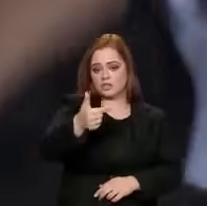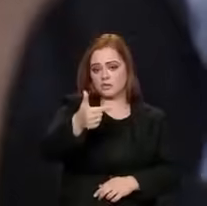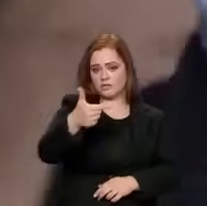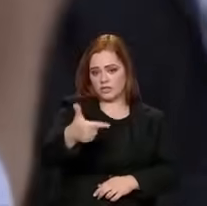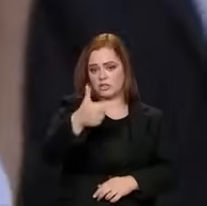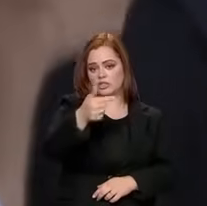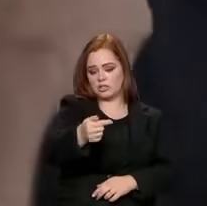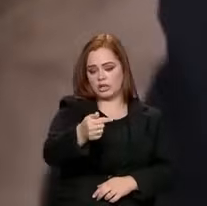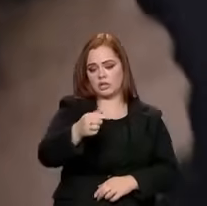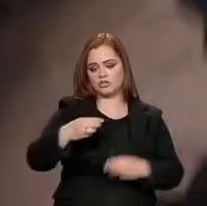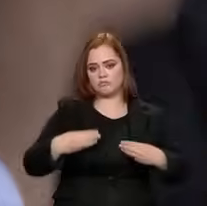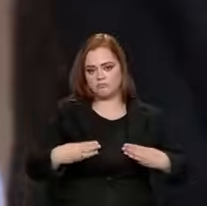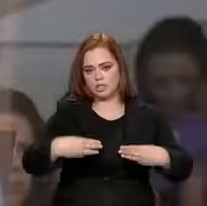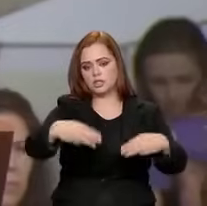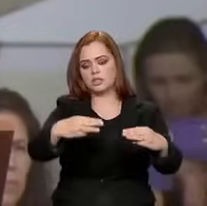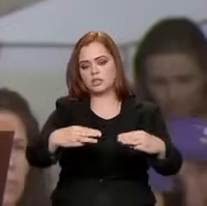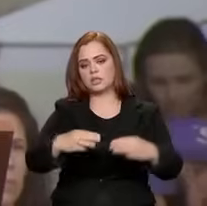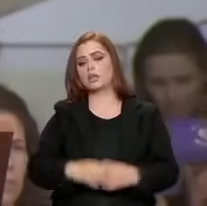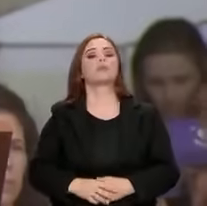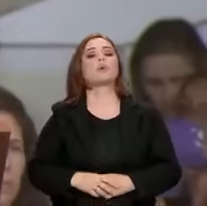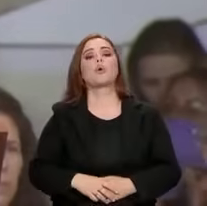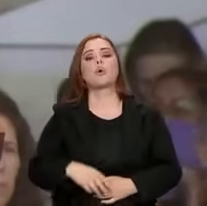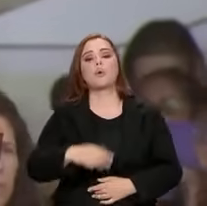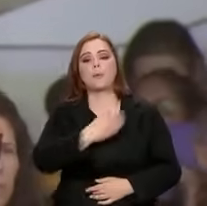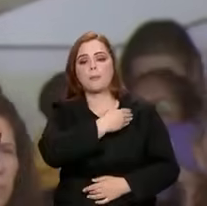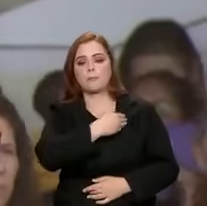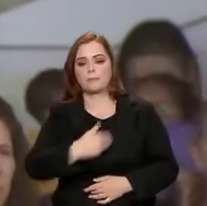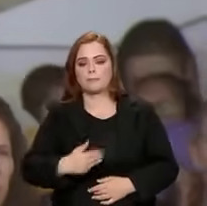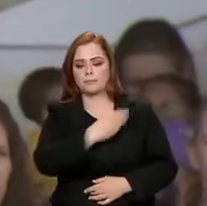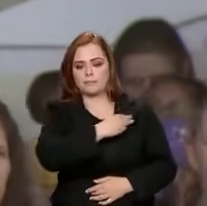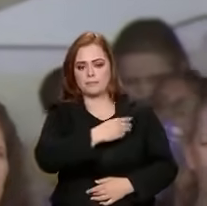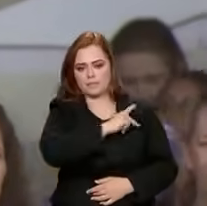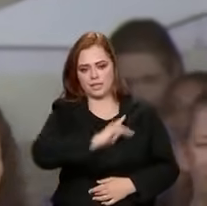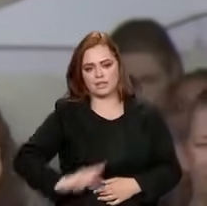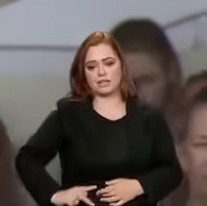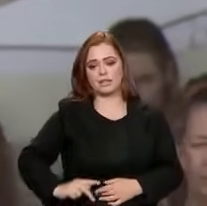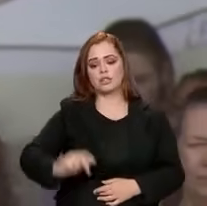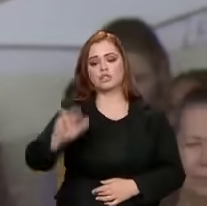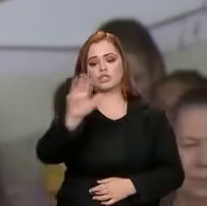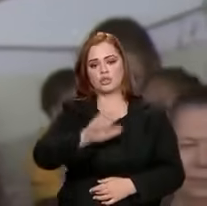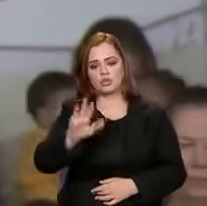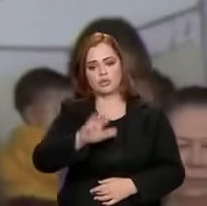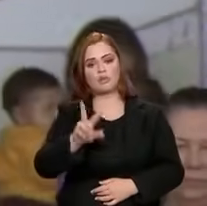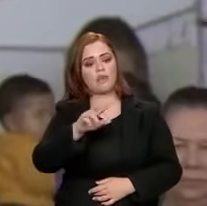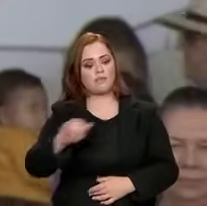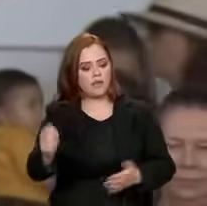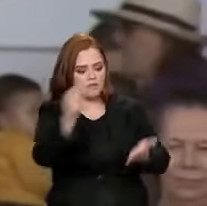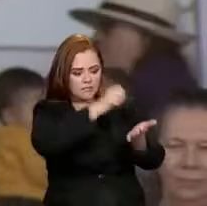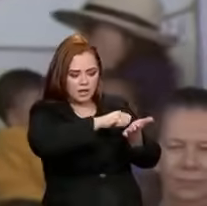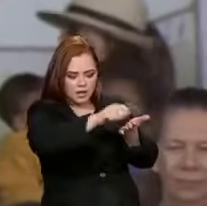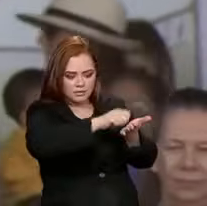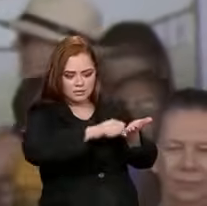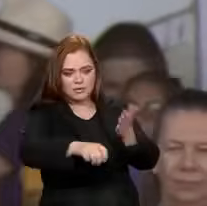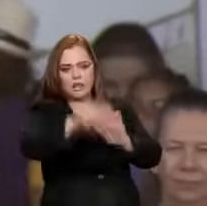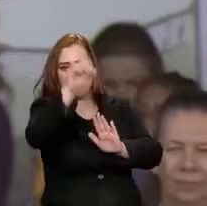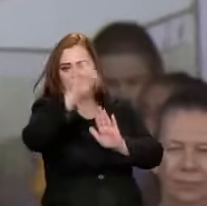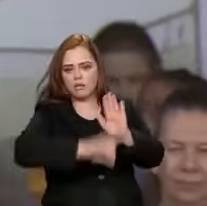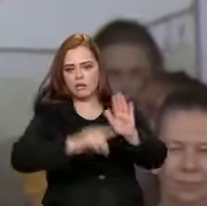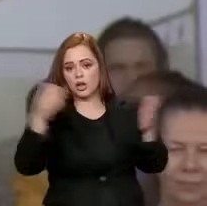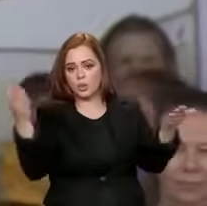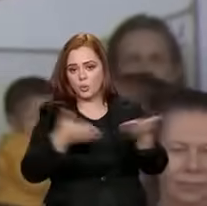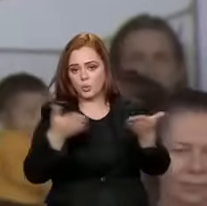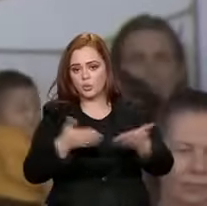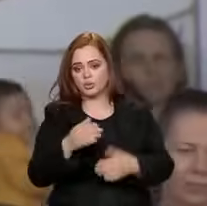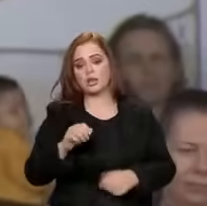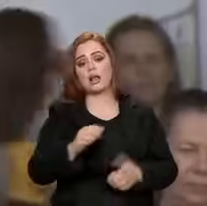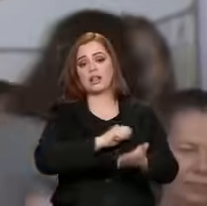dos quais algumas o presidente Lula vai assinar os decreta que hoje o presidente vai assinar